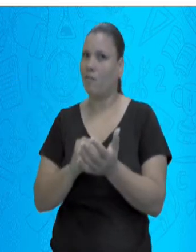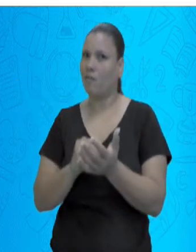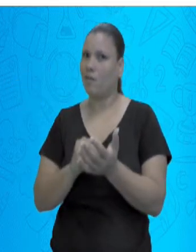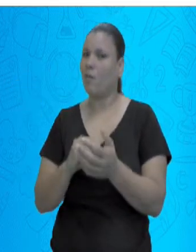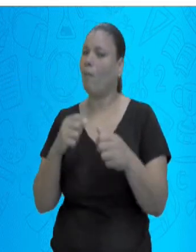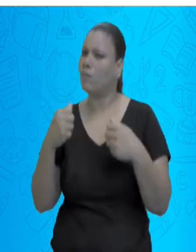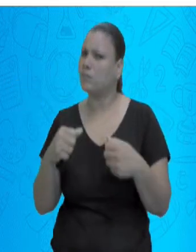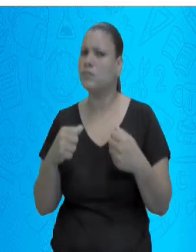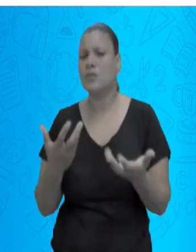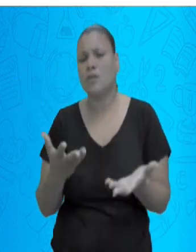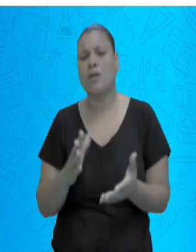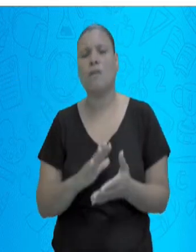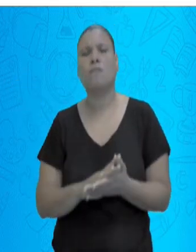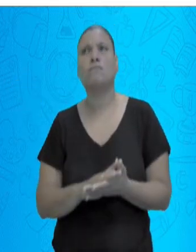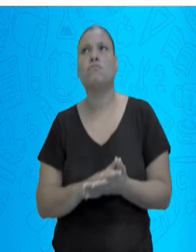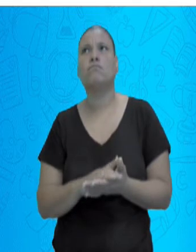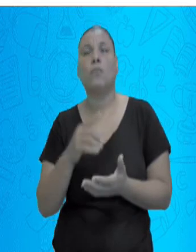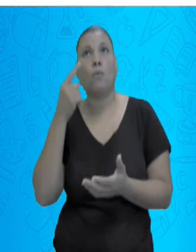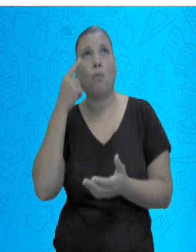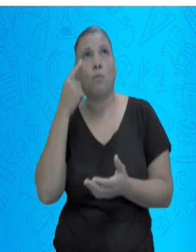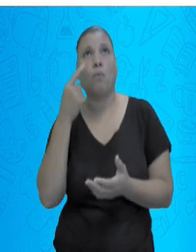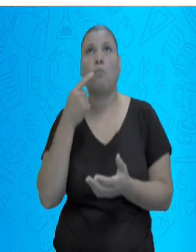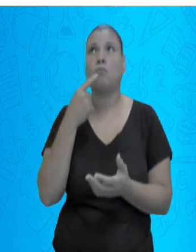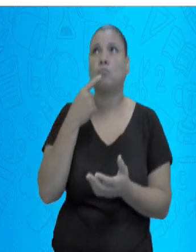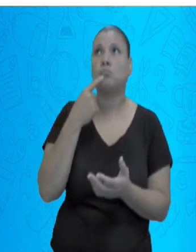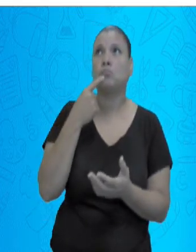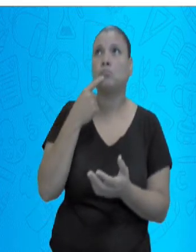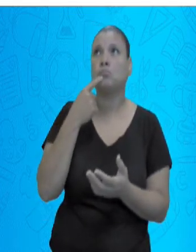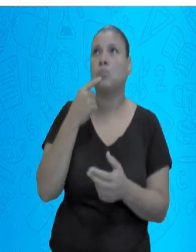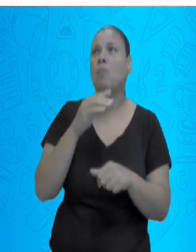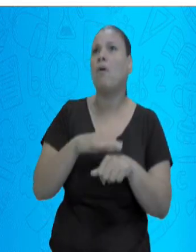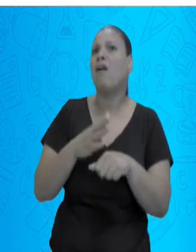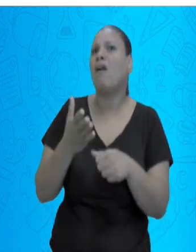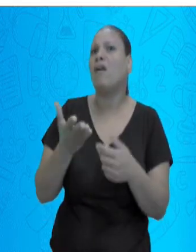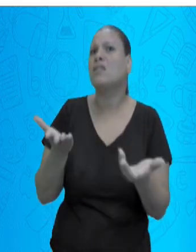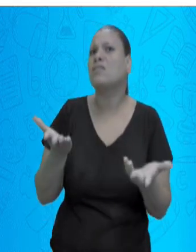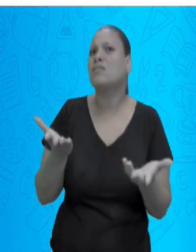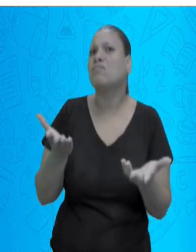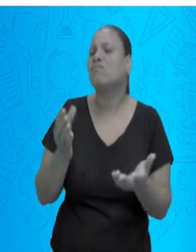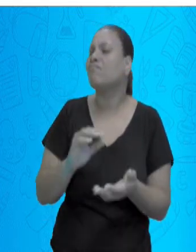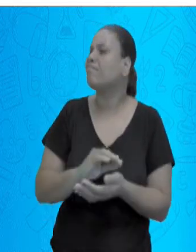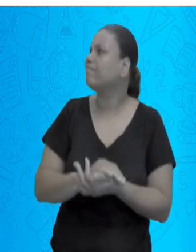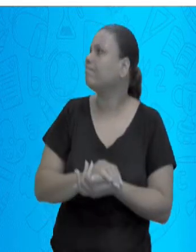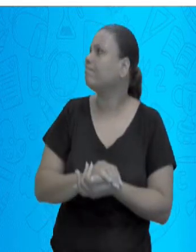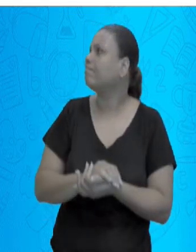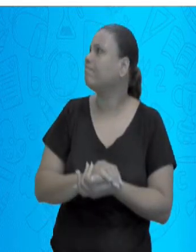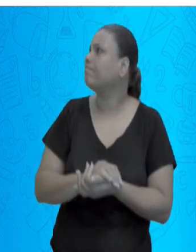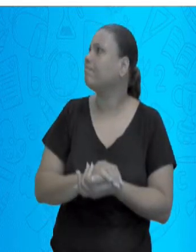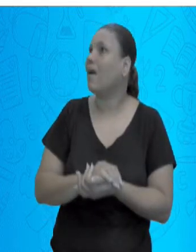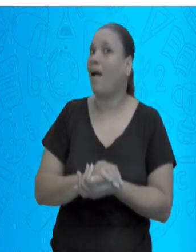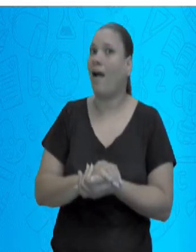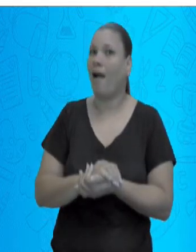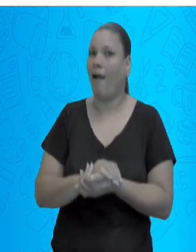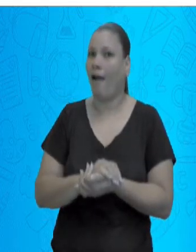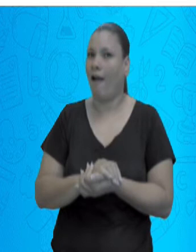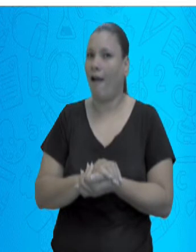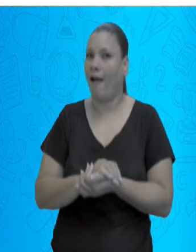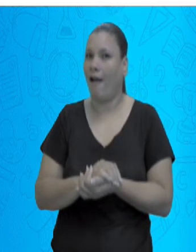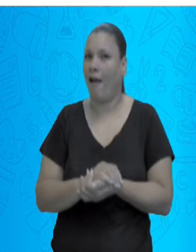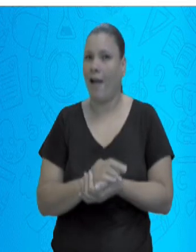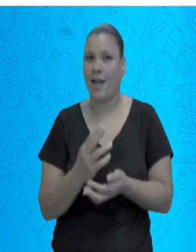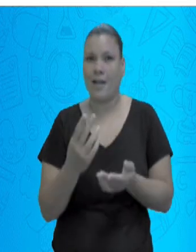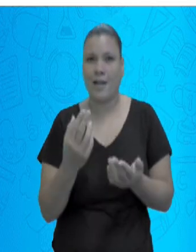Tá um monstro bizarro. Vamos aqui agora fazer umas verrugas nesse